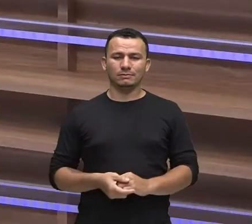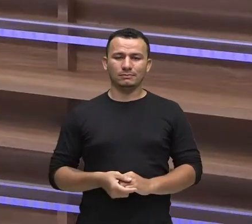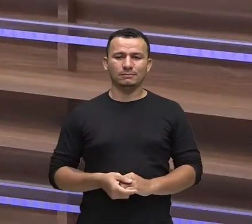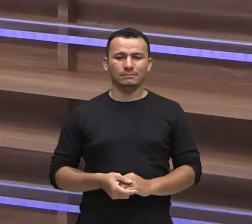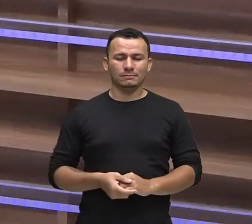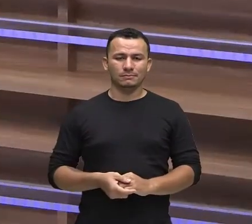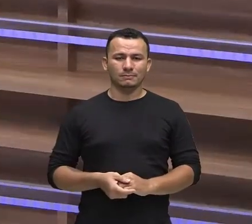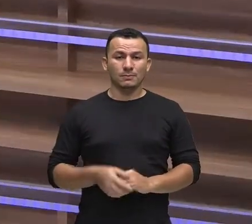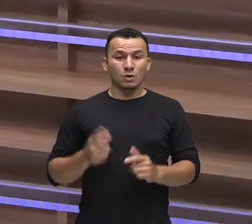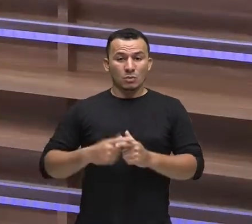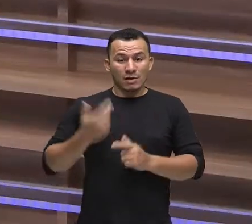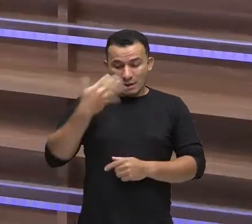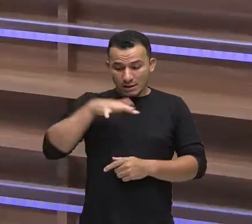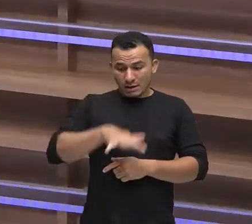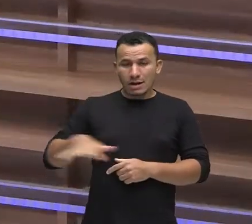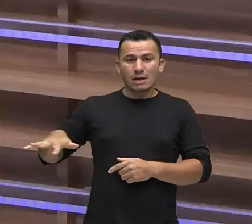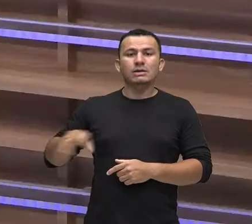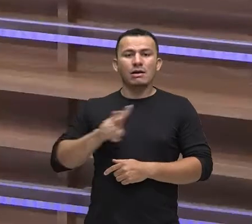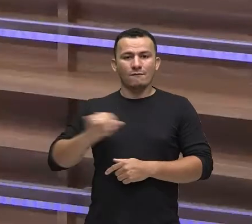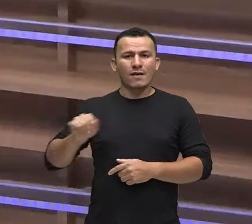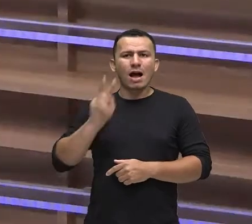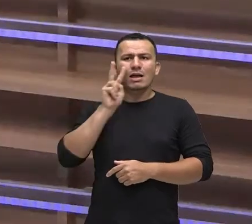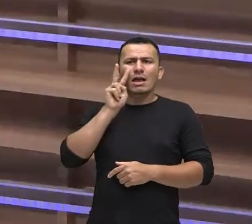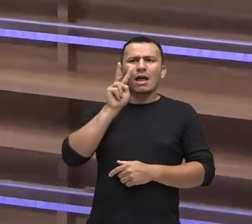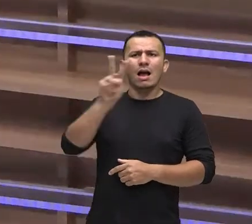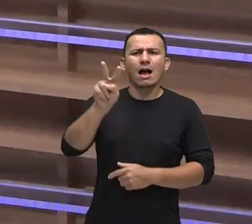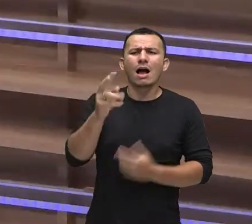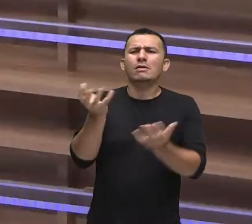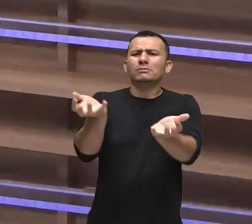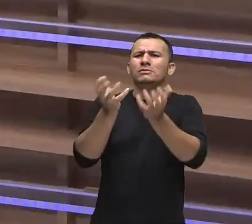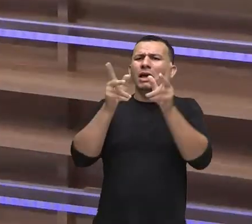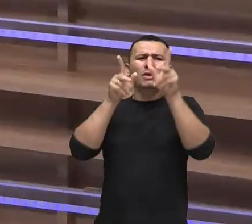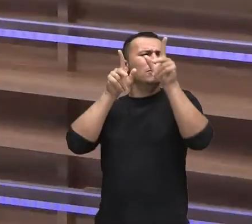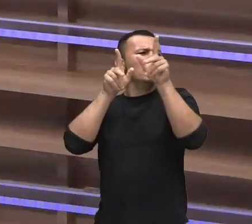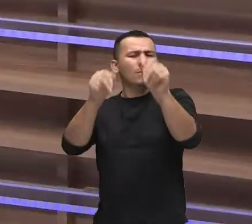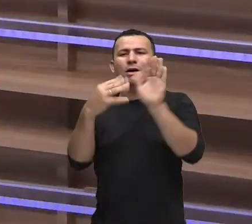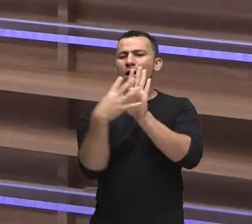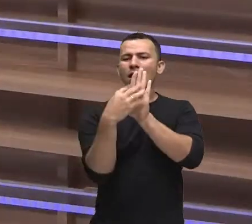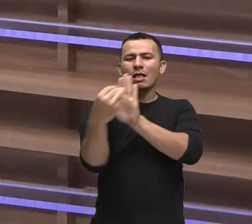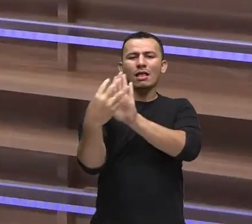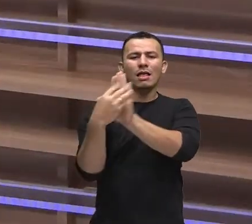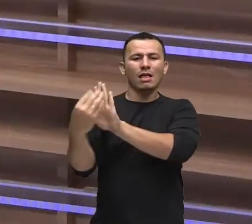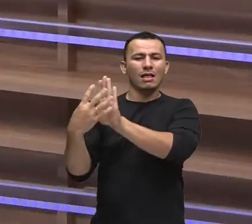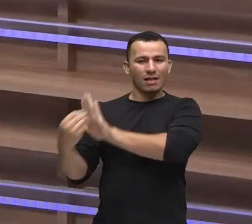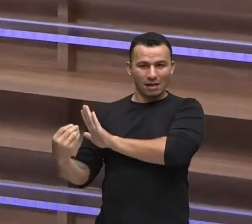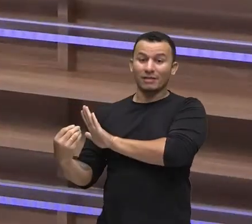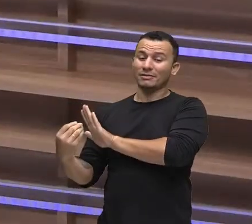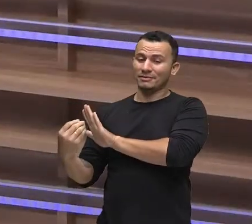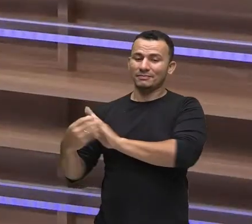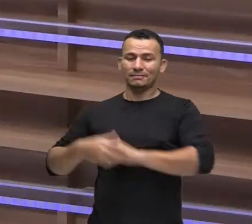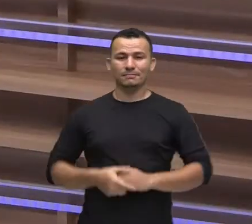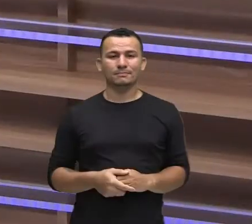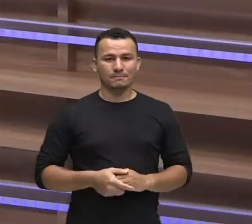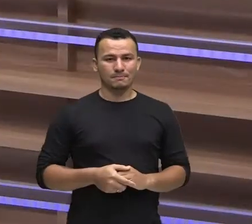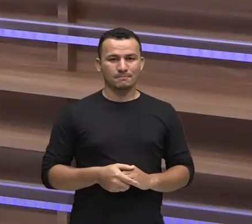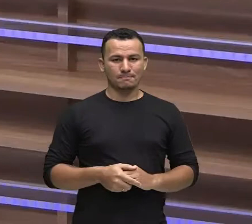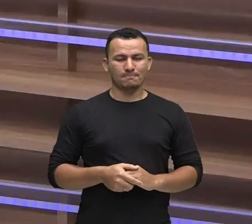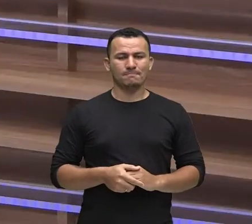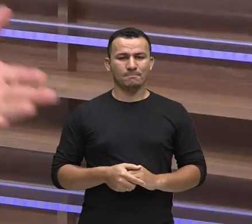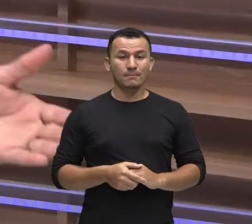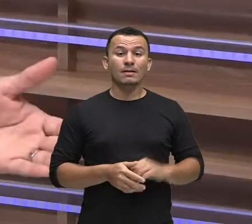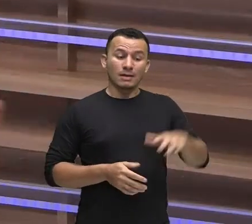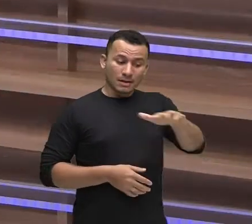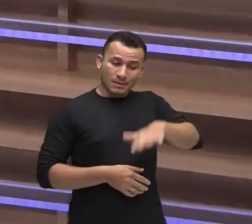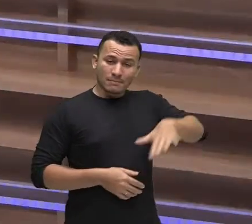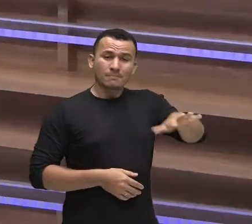porque essa geração vai querer copiar, vai querer ser como aquele atleta. E aí, no que tange ao professor,